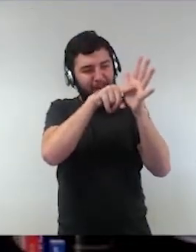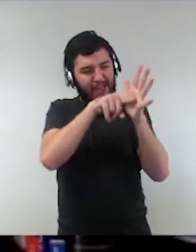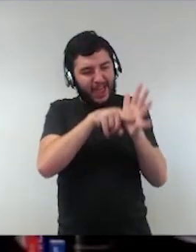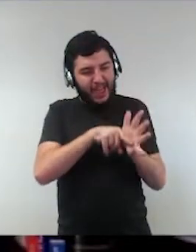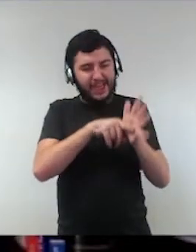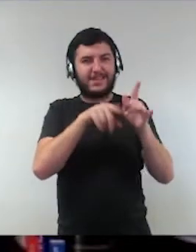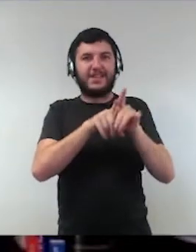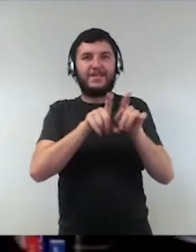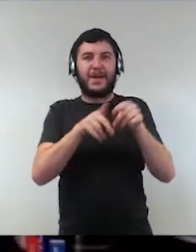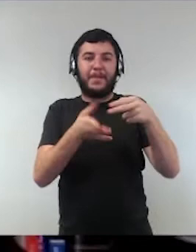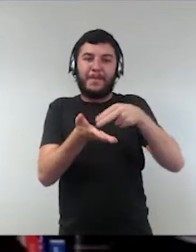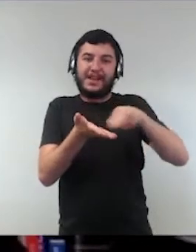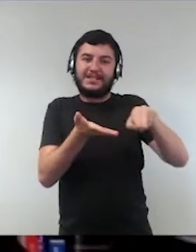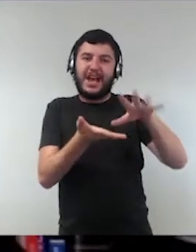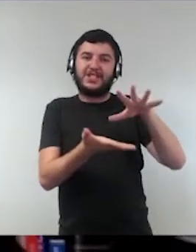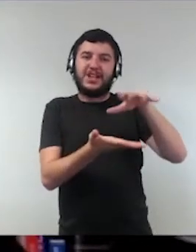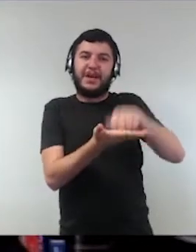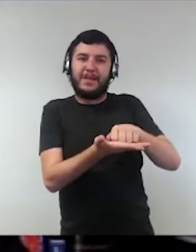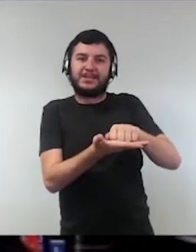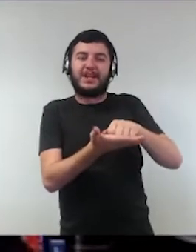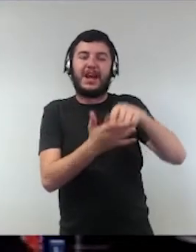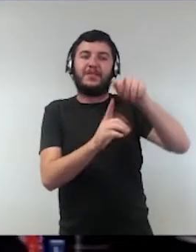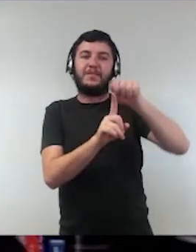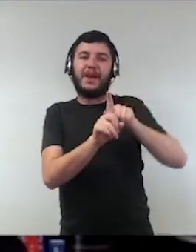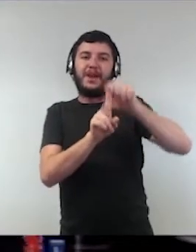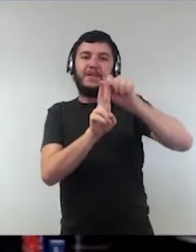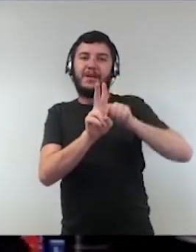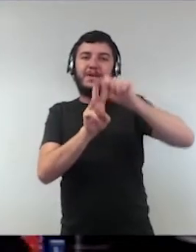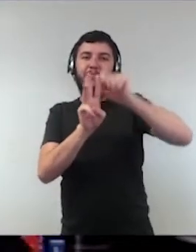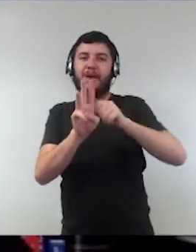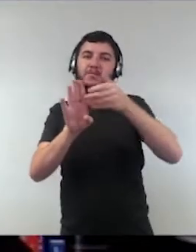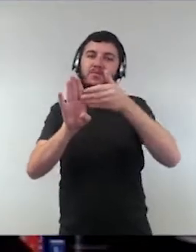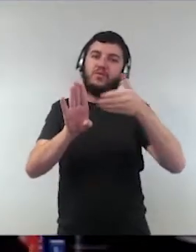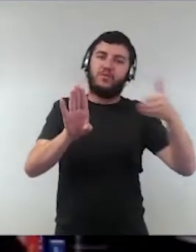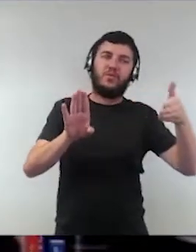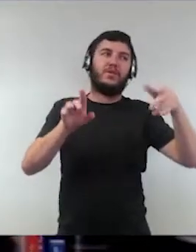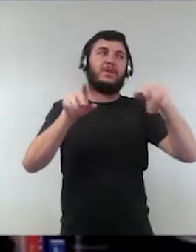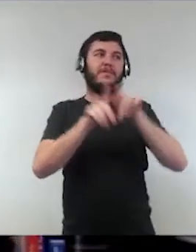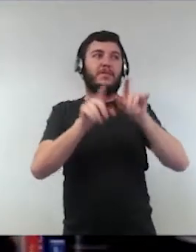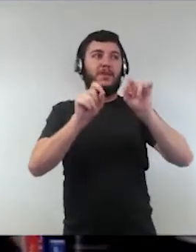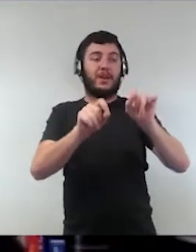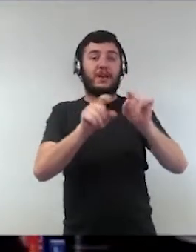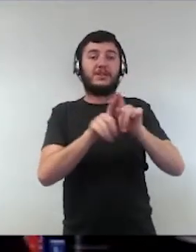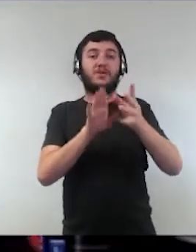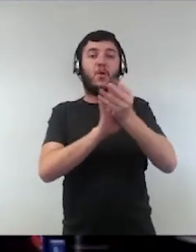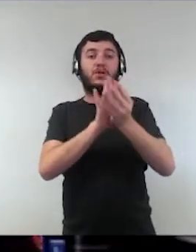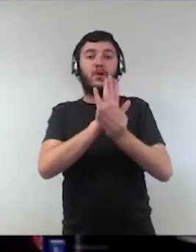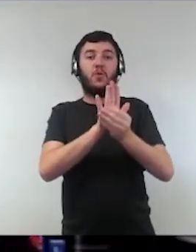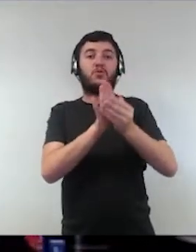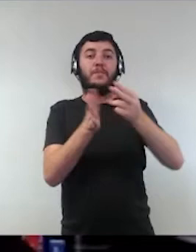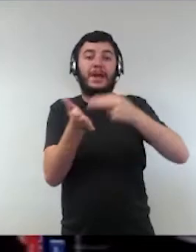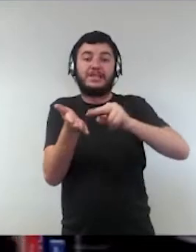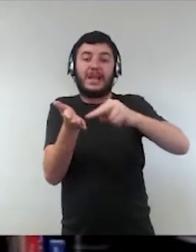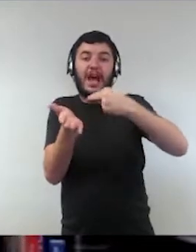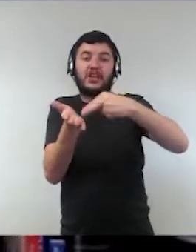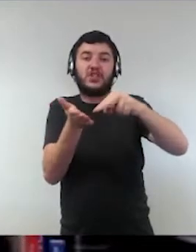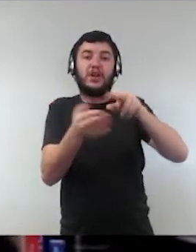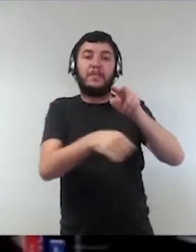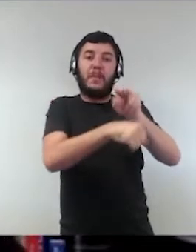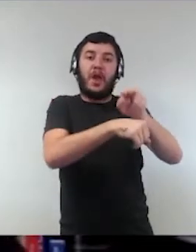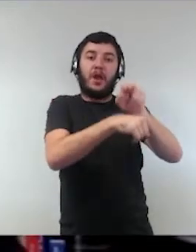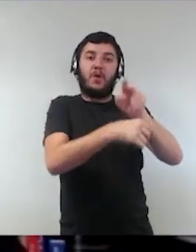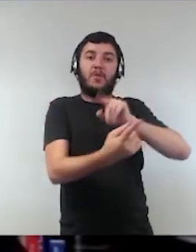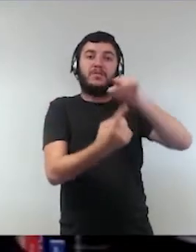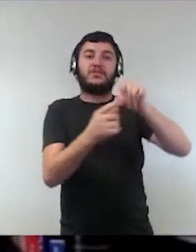que deveriam ser armazenados por 3 meses, preservado o conteúdo, para fins de investigação criminal. Ou seja, as